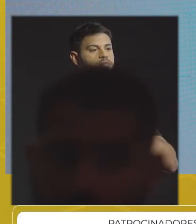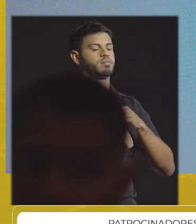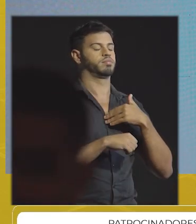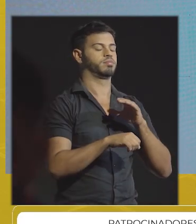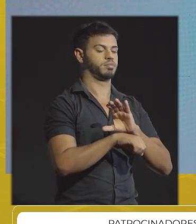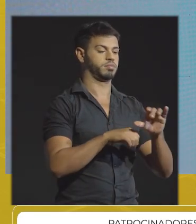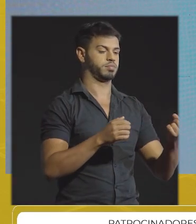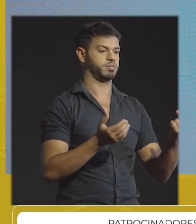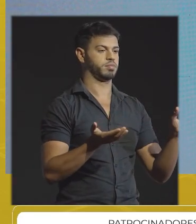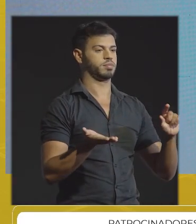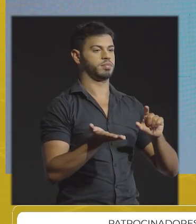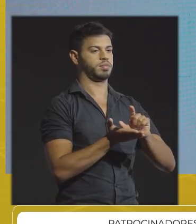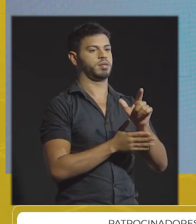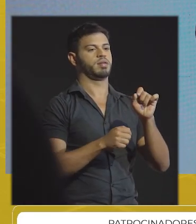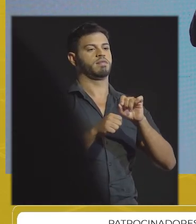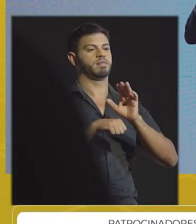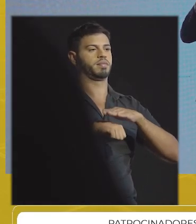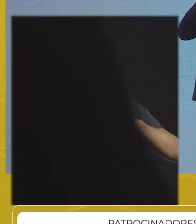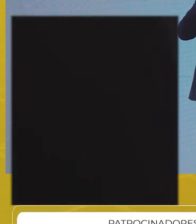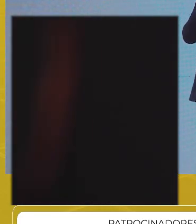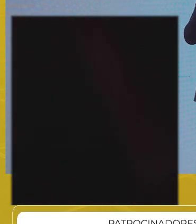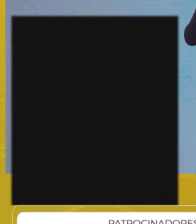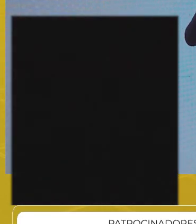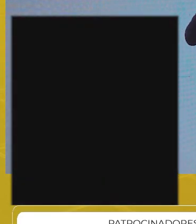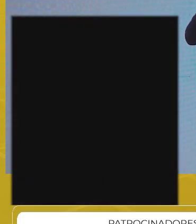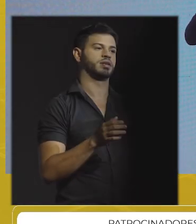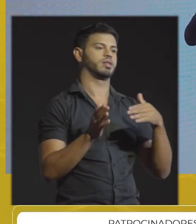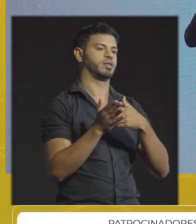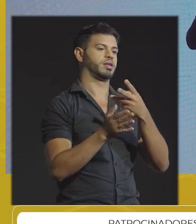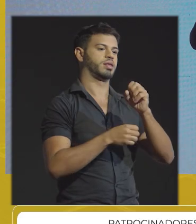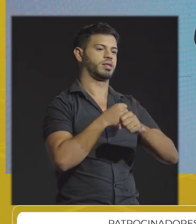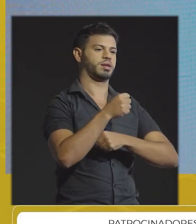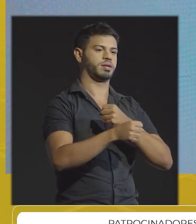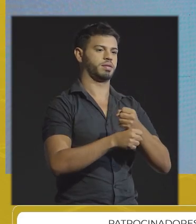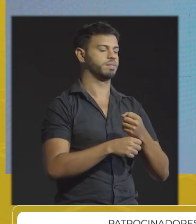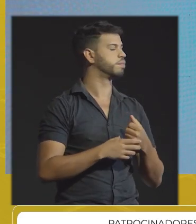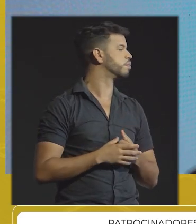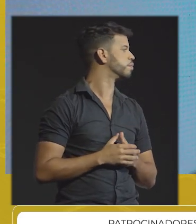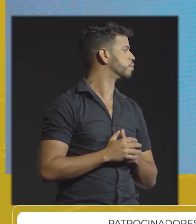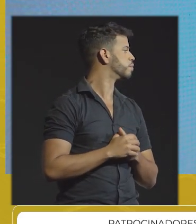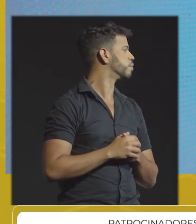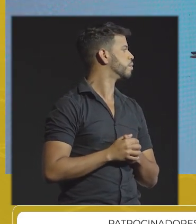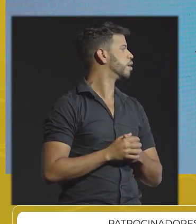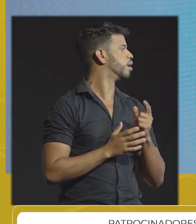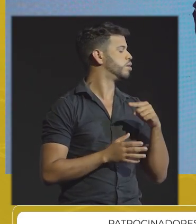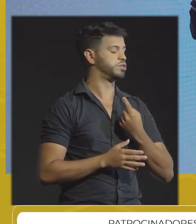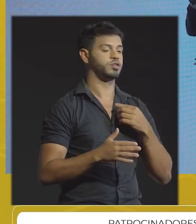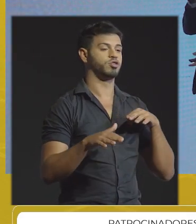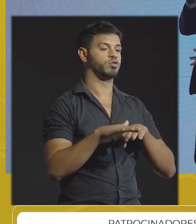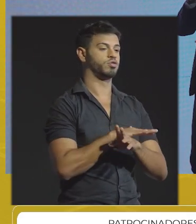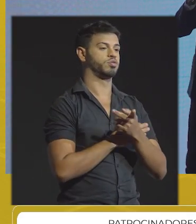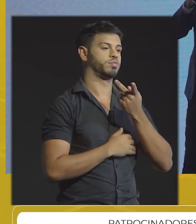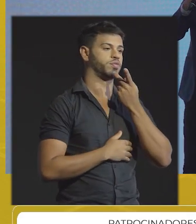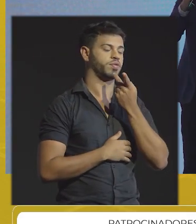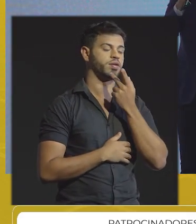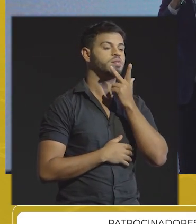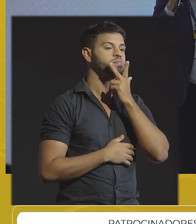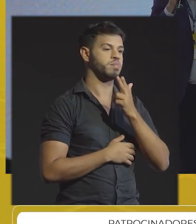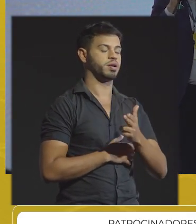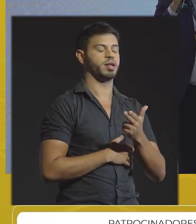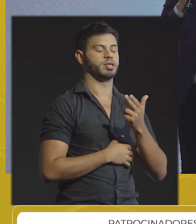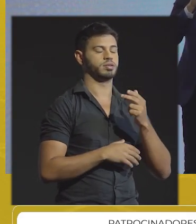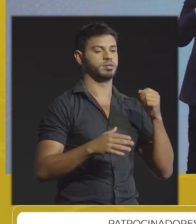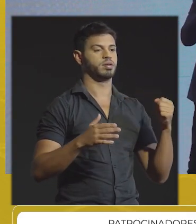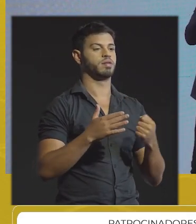custo ele faz o r da sua energia durante 25 30 anos né a gente costuma brincar lá na forte leve que risco é igual